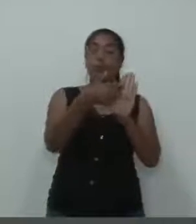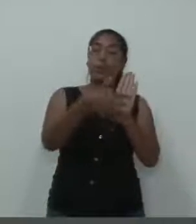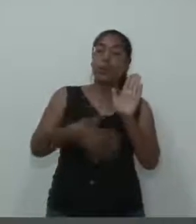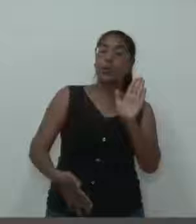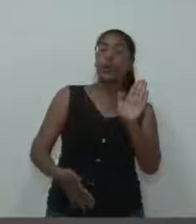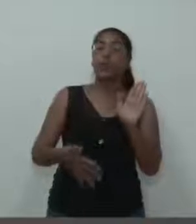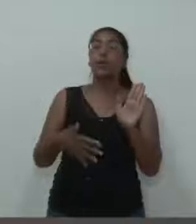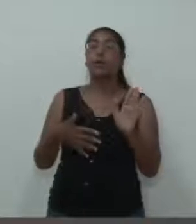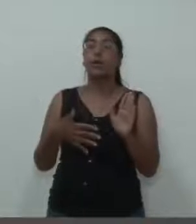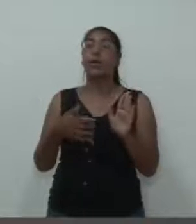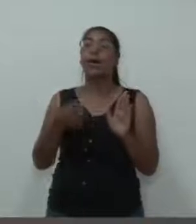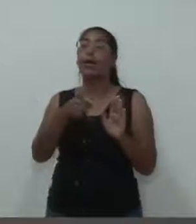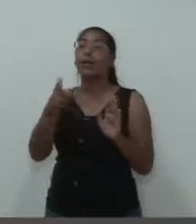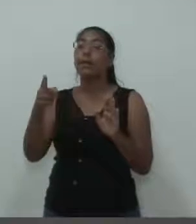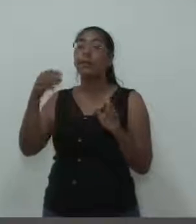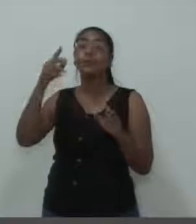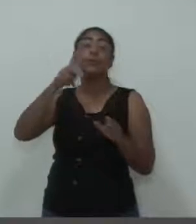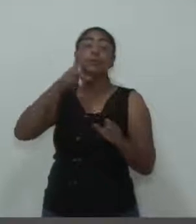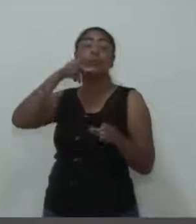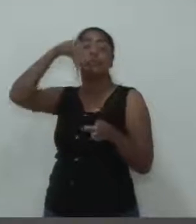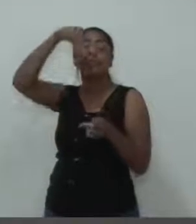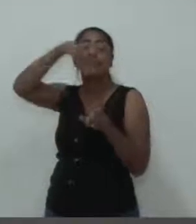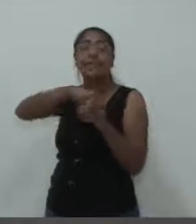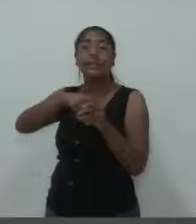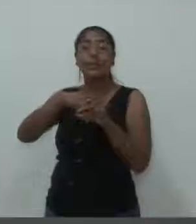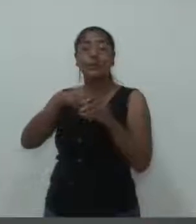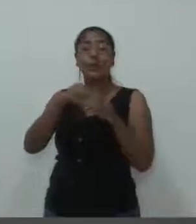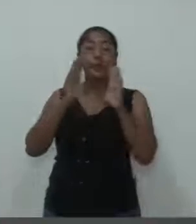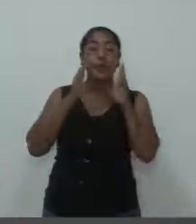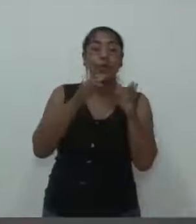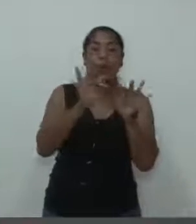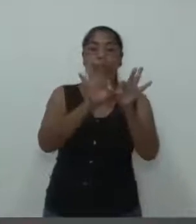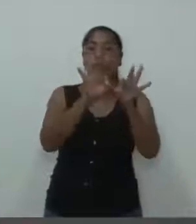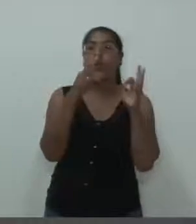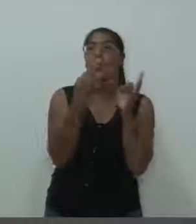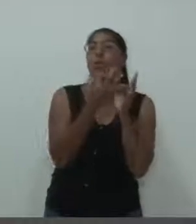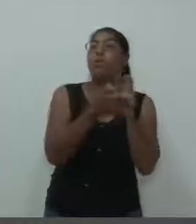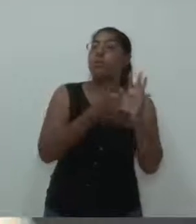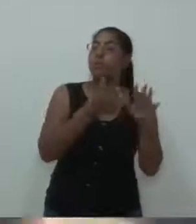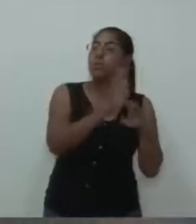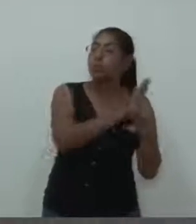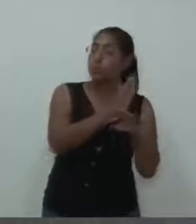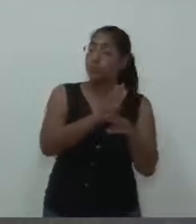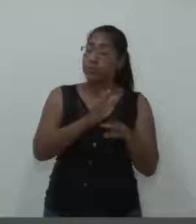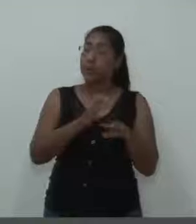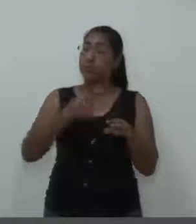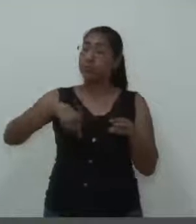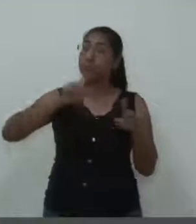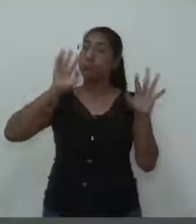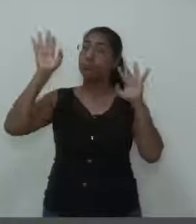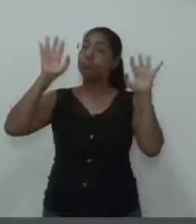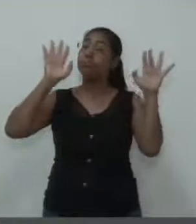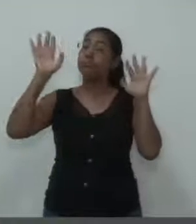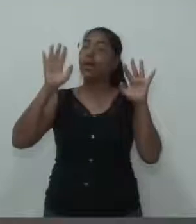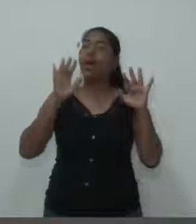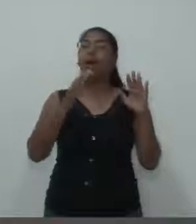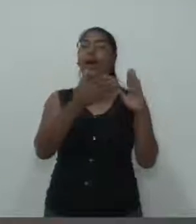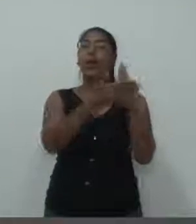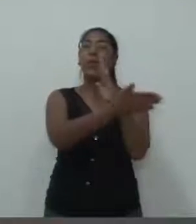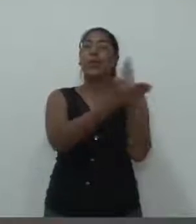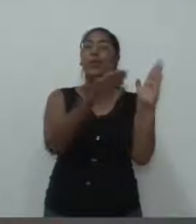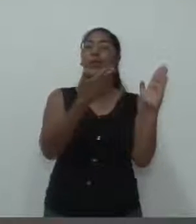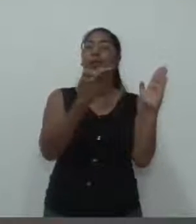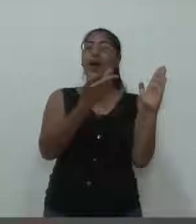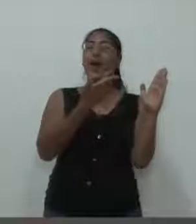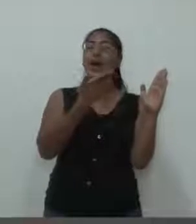todos os níveis da família, a gente tem que repensar. Me incomoda quando eu escuto aquela frase assim,